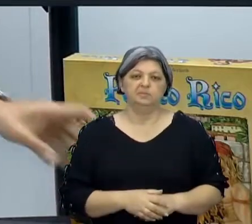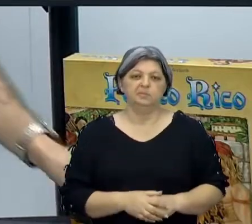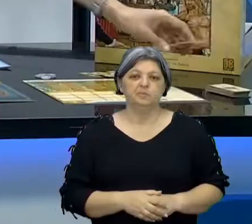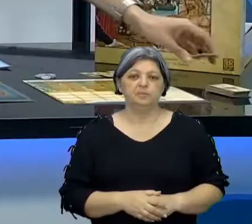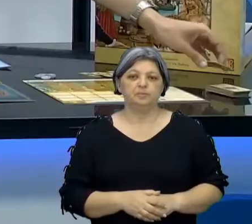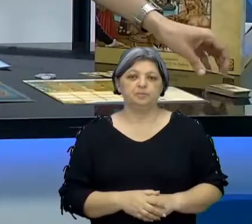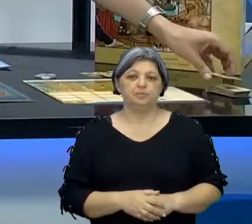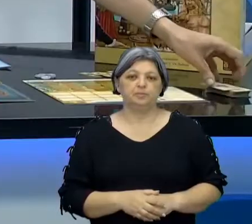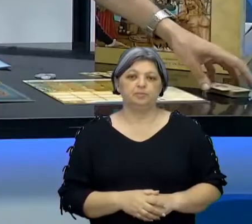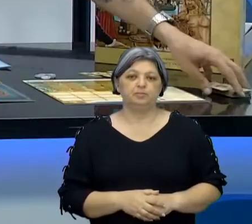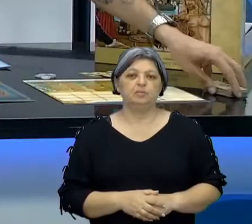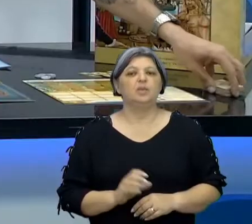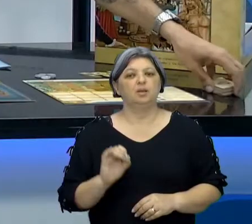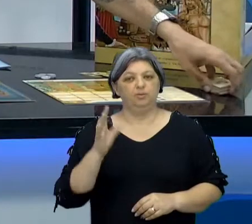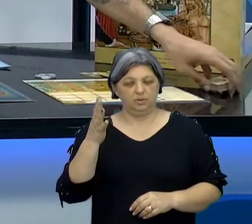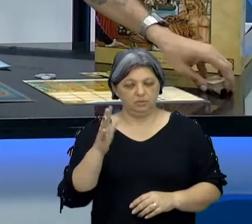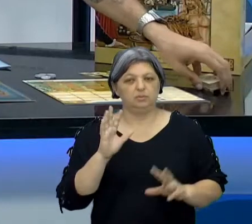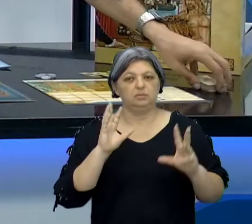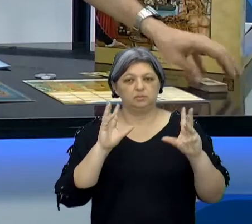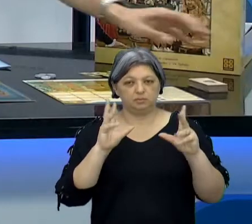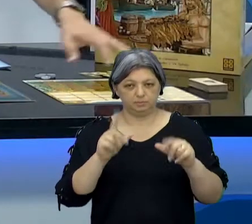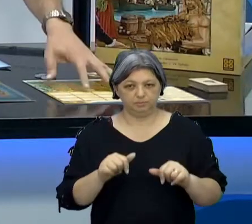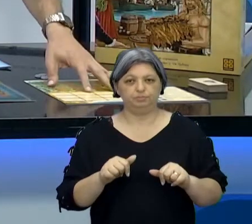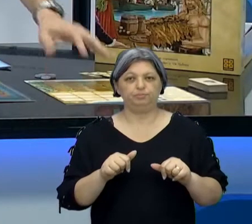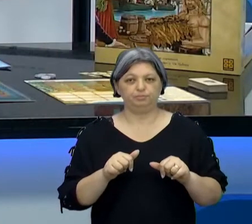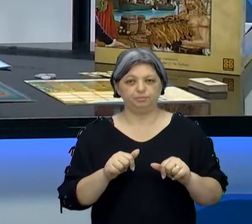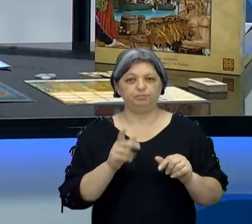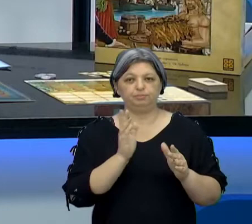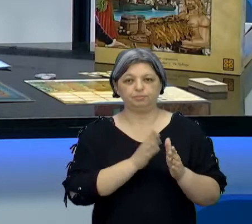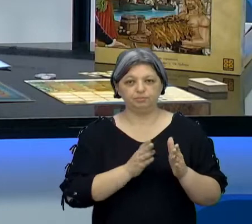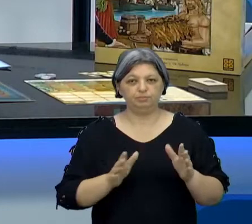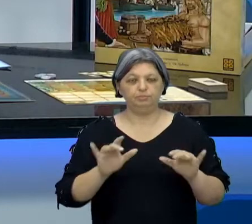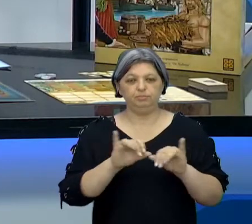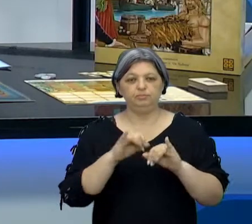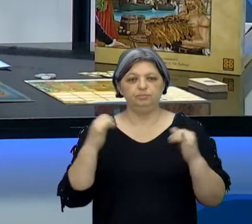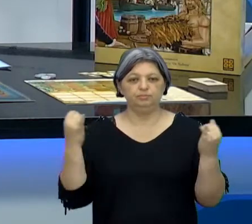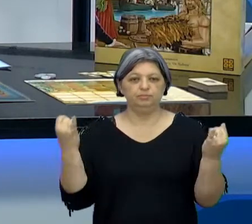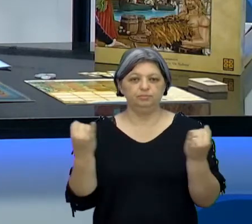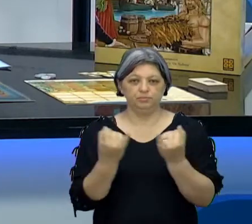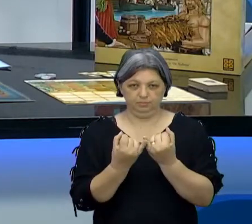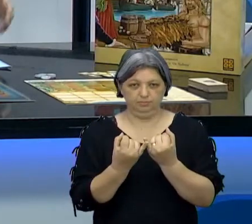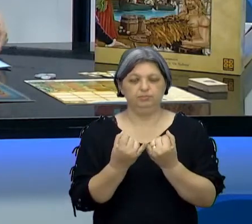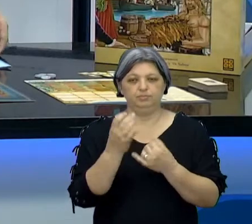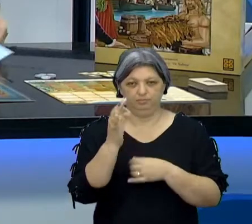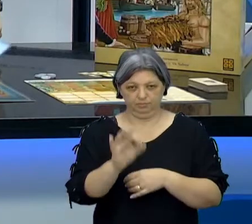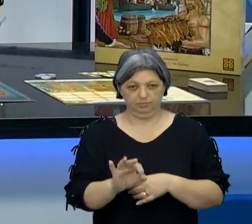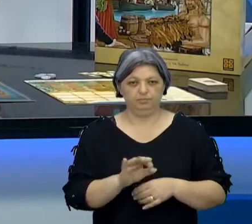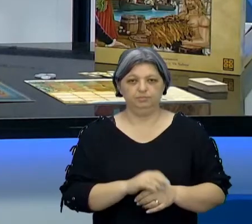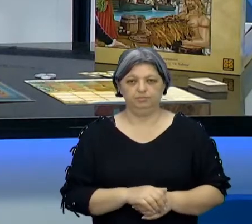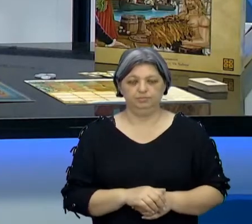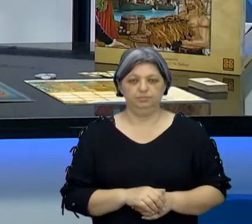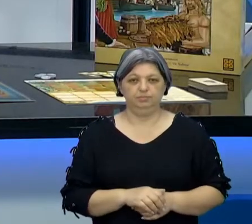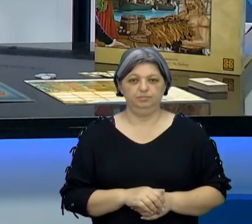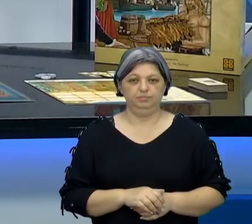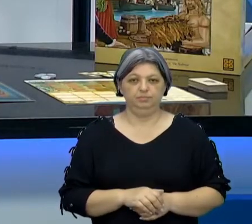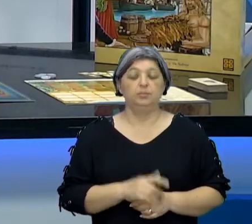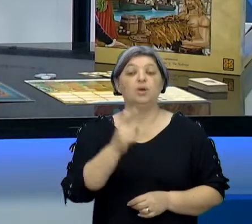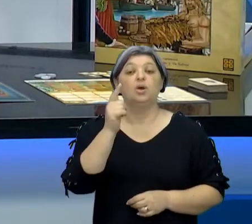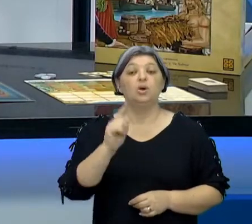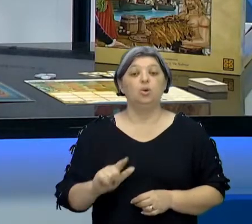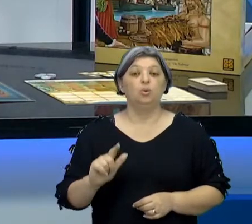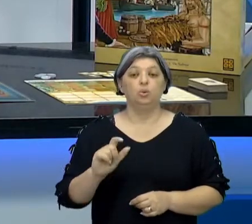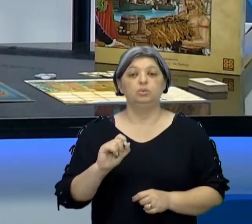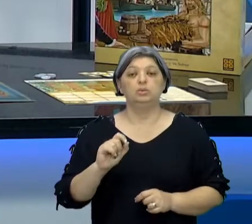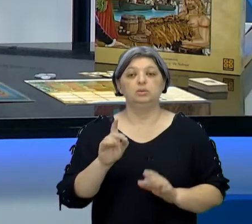com praticamente todas as funções da ilha. Certo? Então, outro elemento